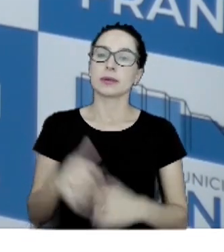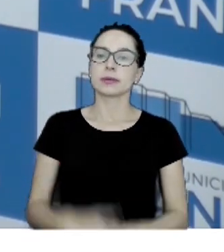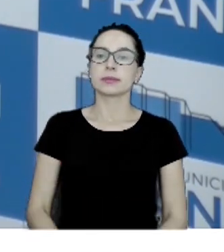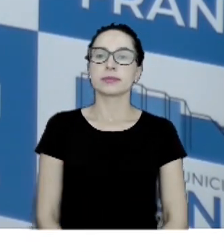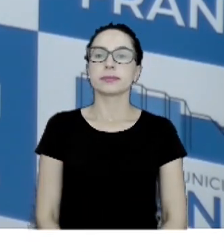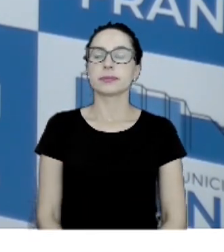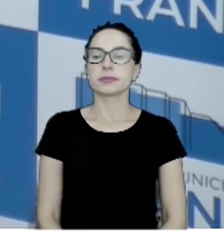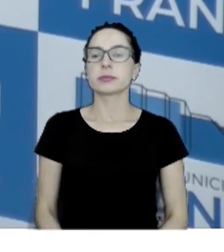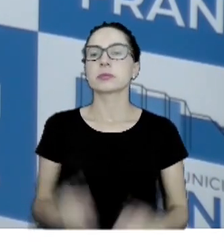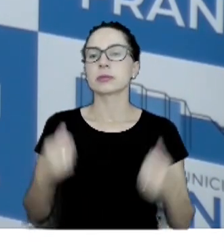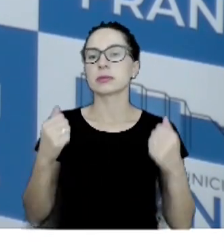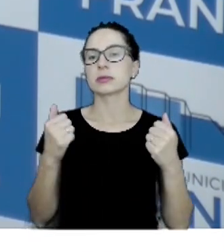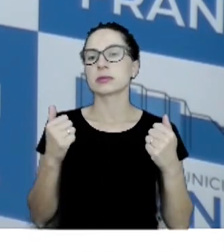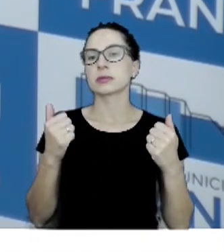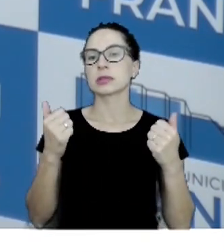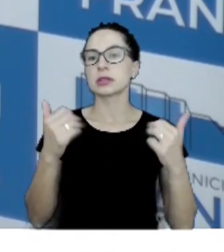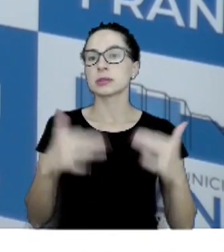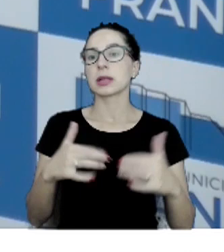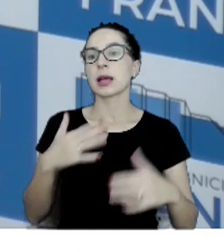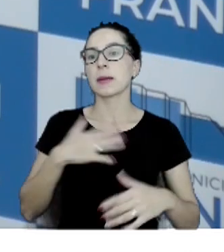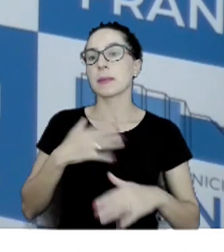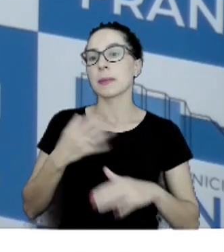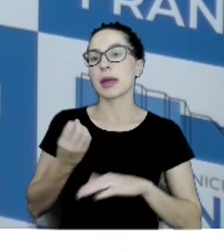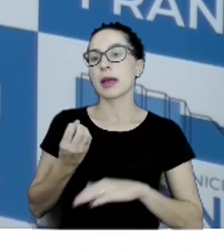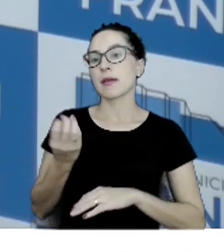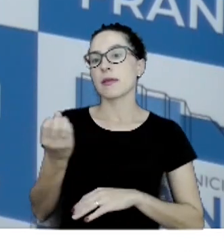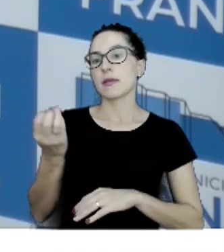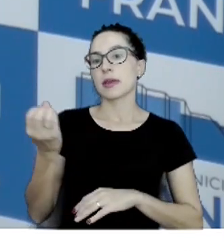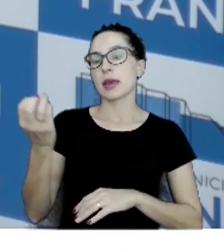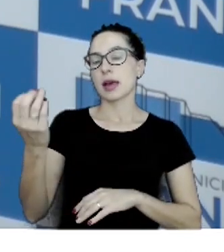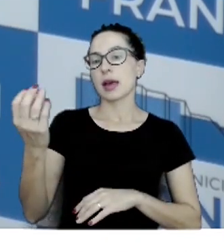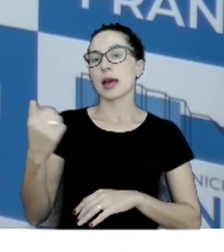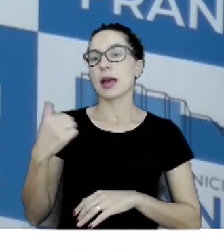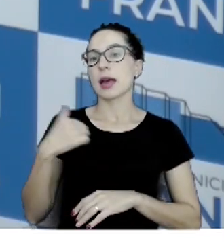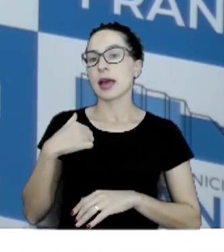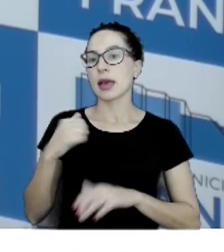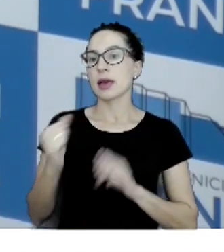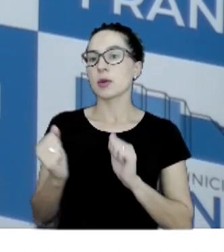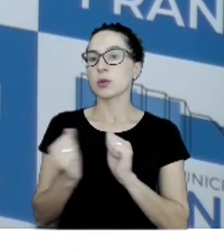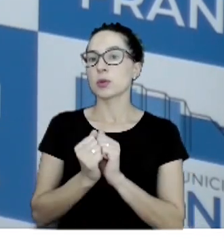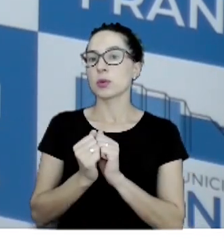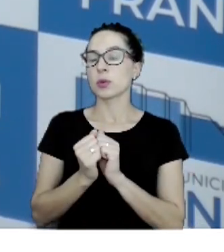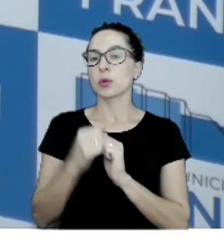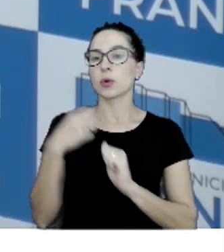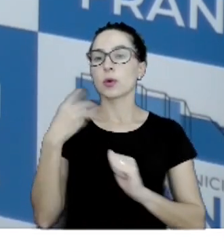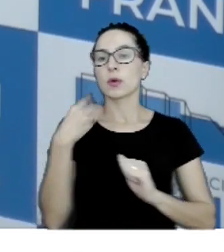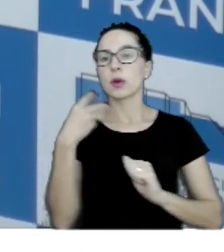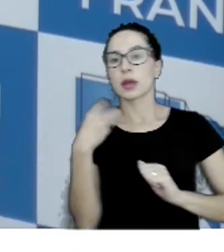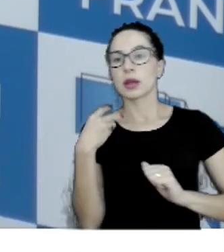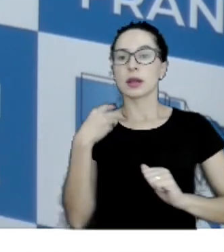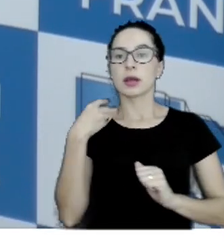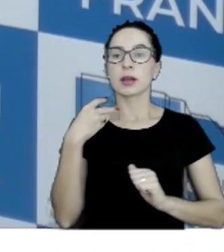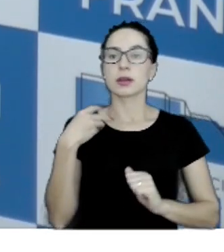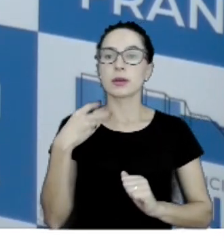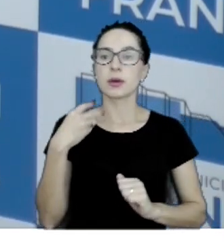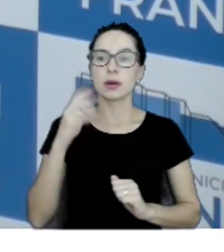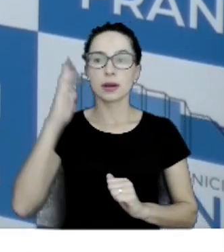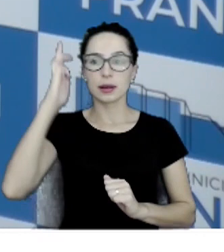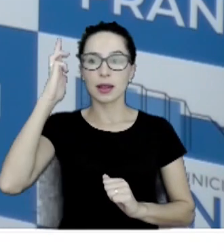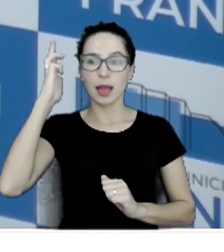relatando a viagem que eu, juntamente com o vereador Zezinho